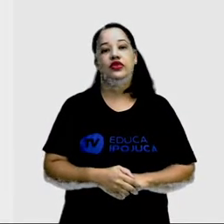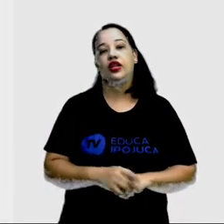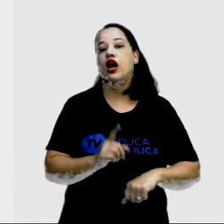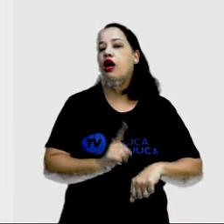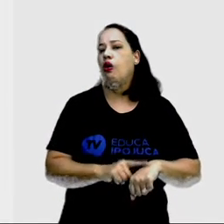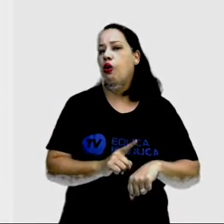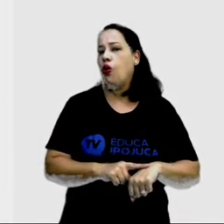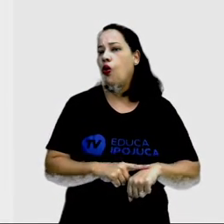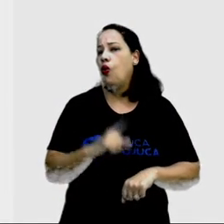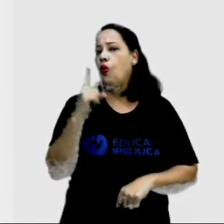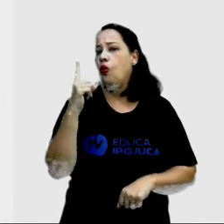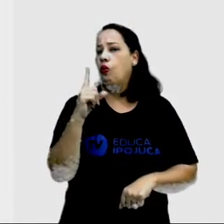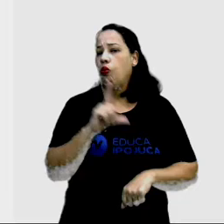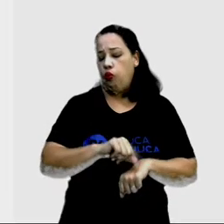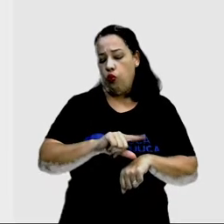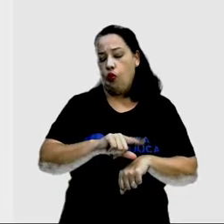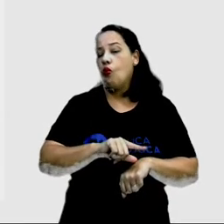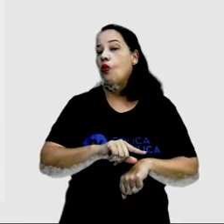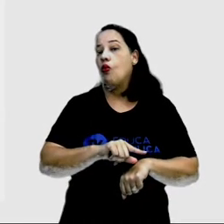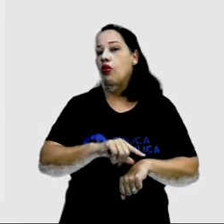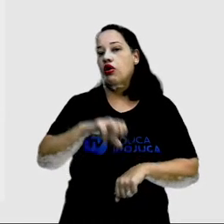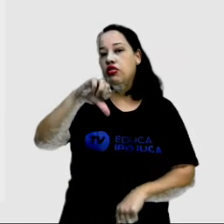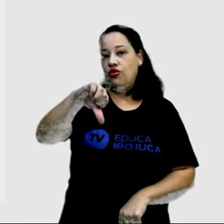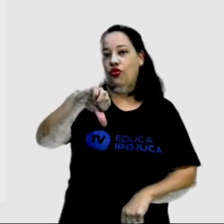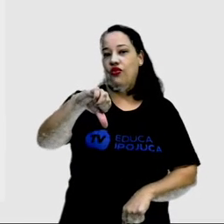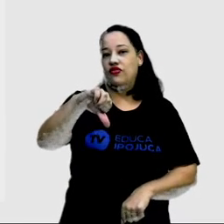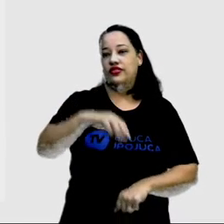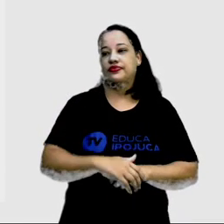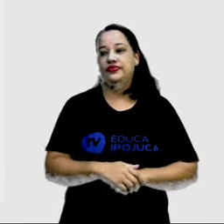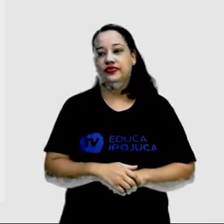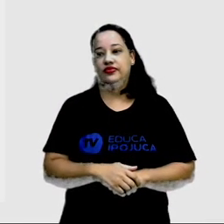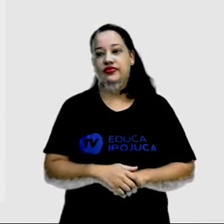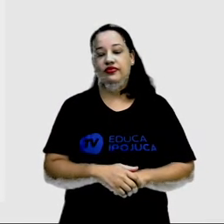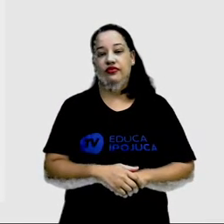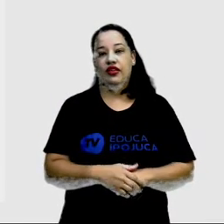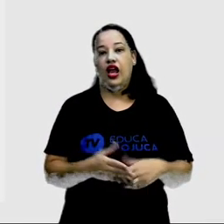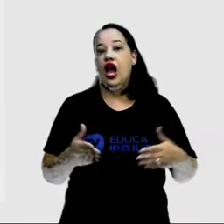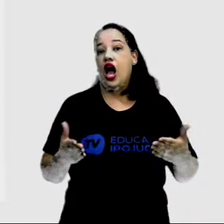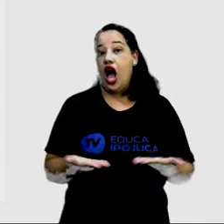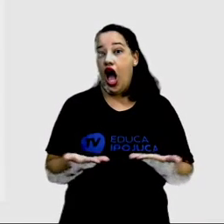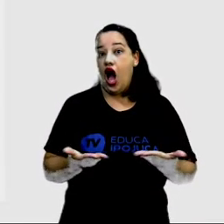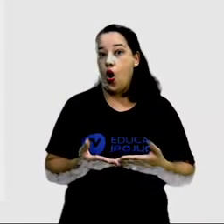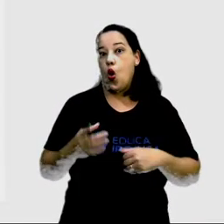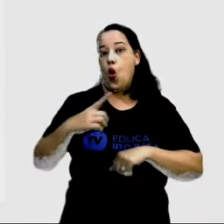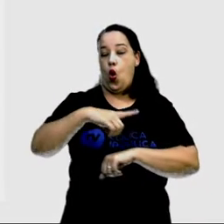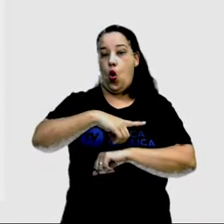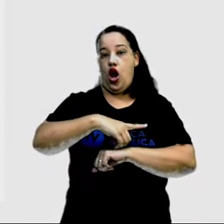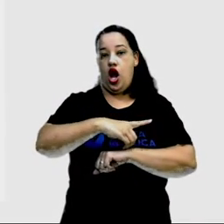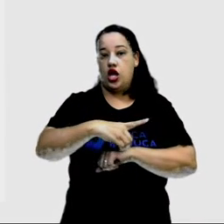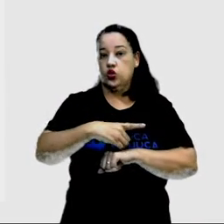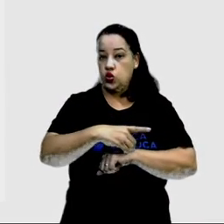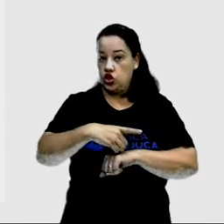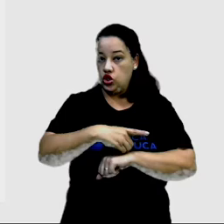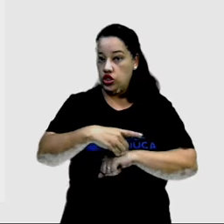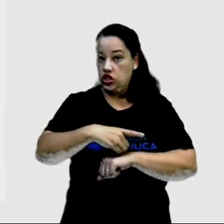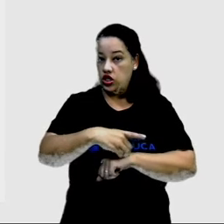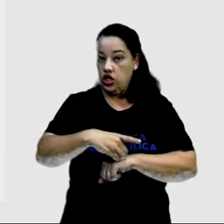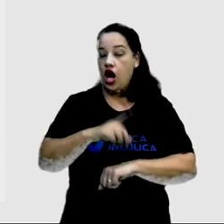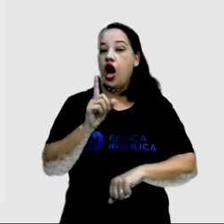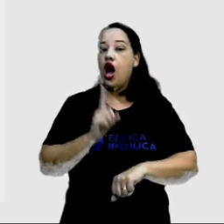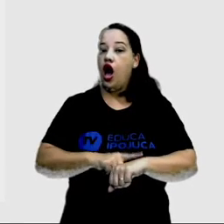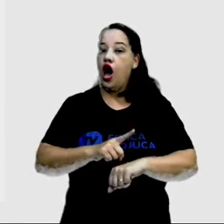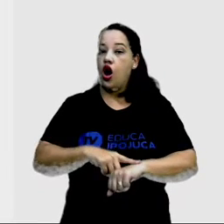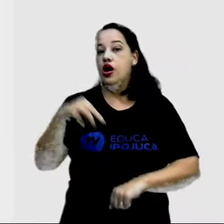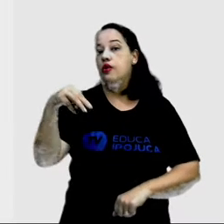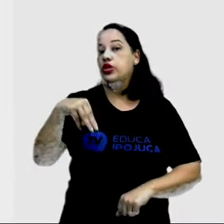Está marcando o quê? 9. Marque no relógio digital a hora e os minutos que você